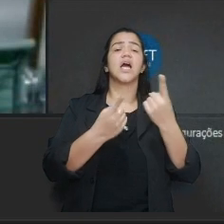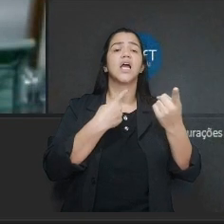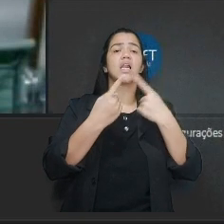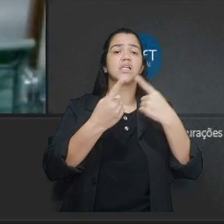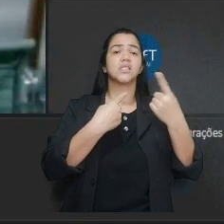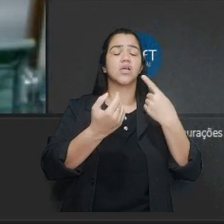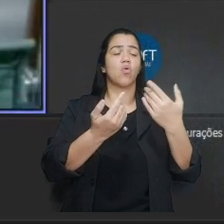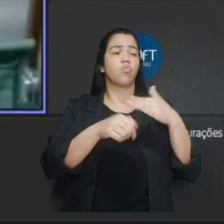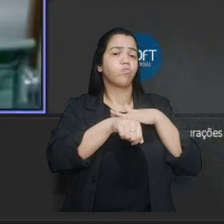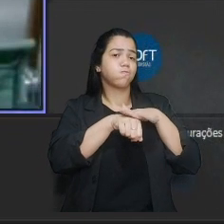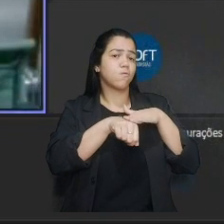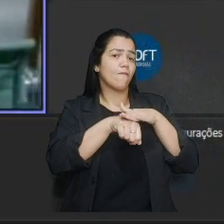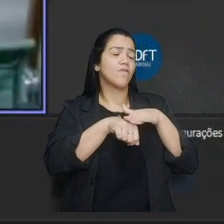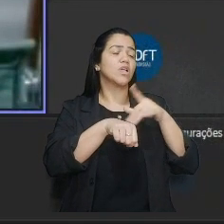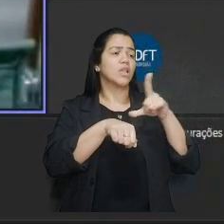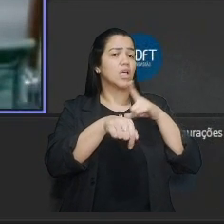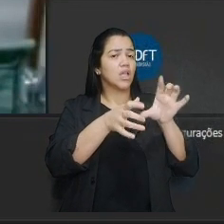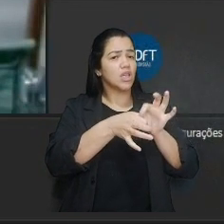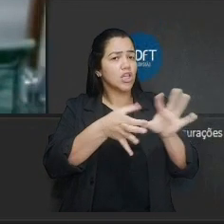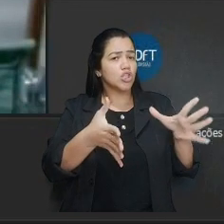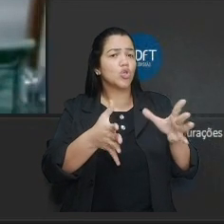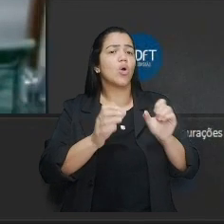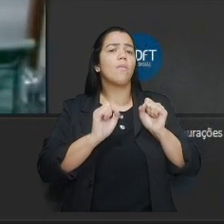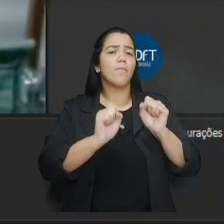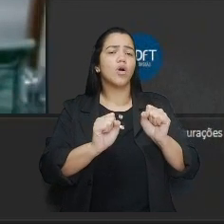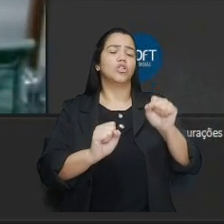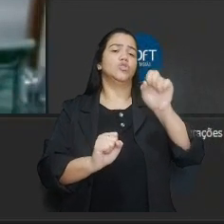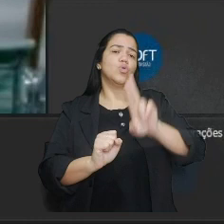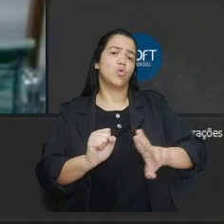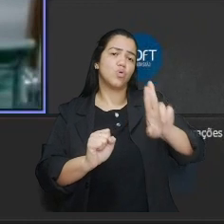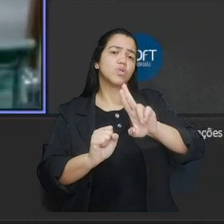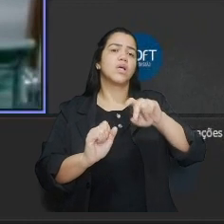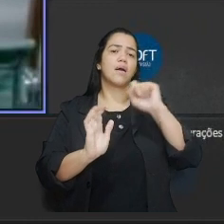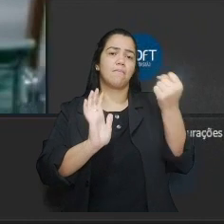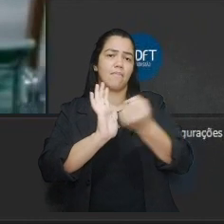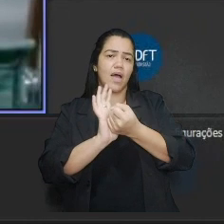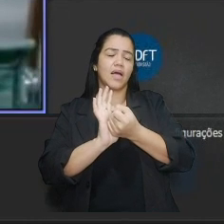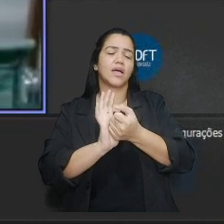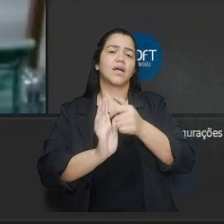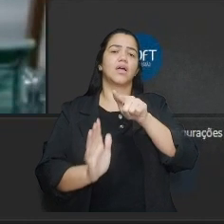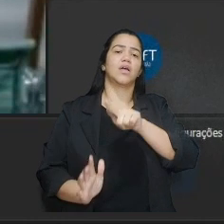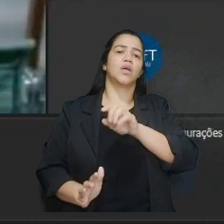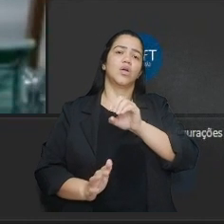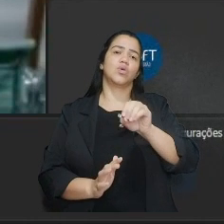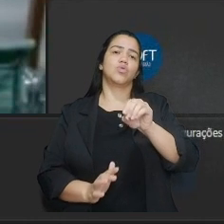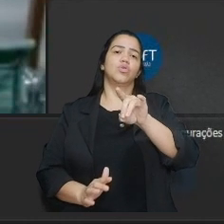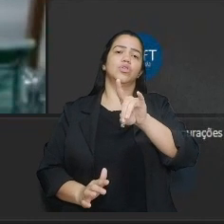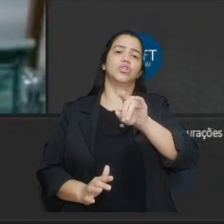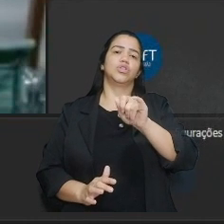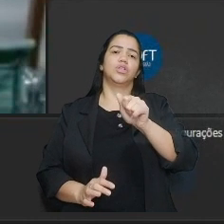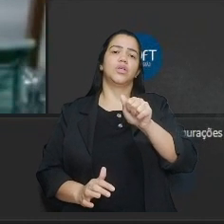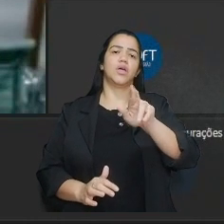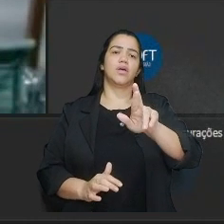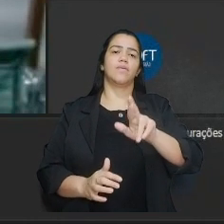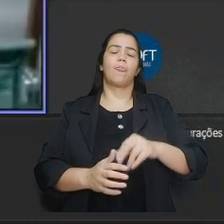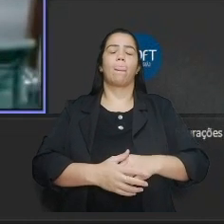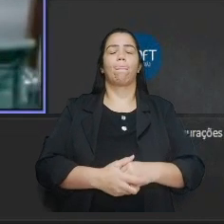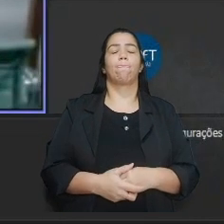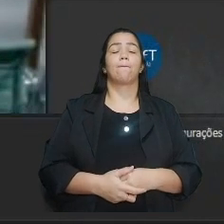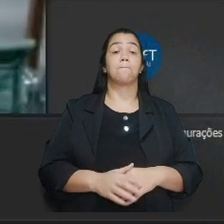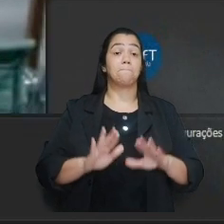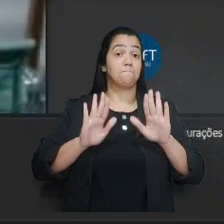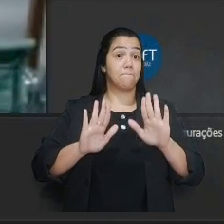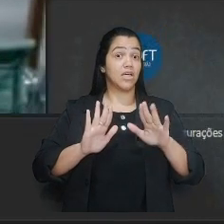existe essa relação verbal no bojo da qual teria sido autorizado o uso da marca Goodyear por